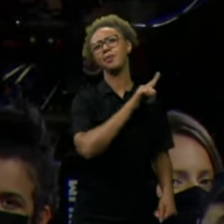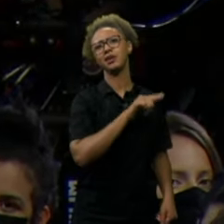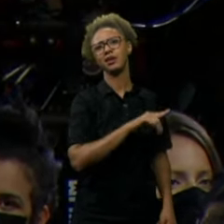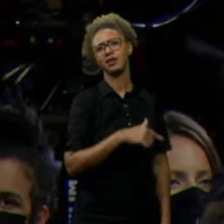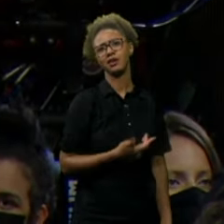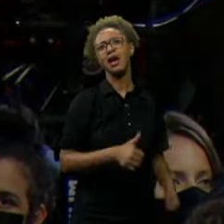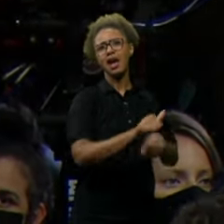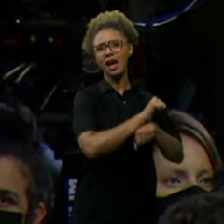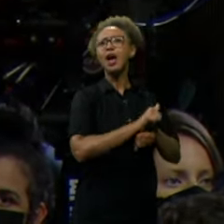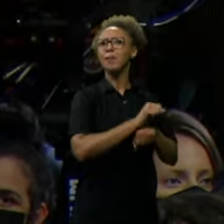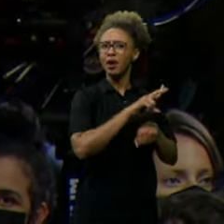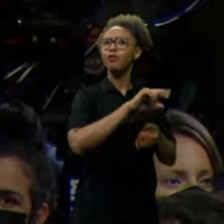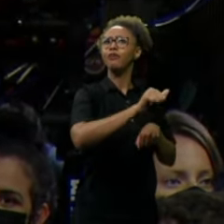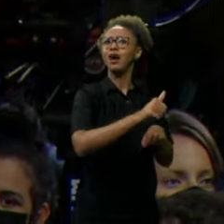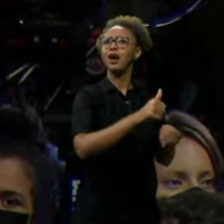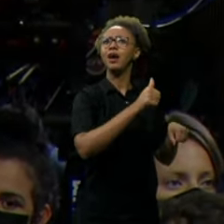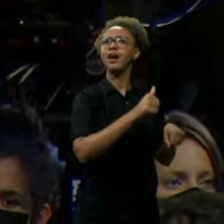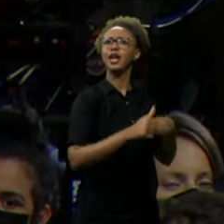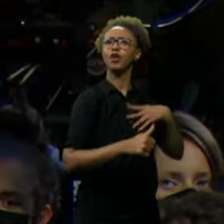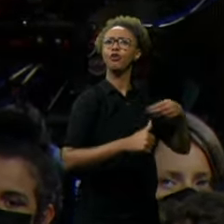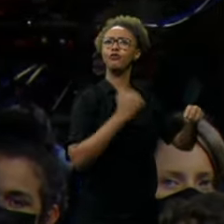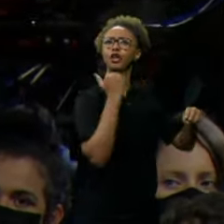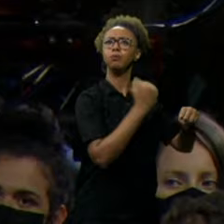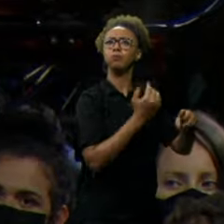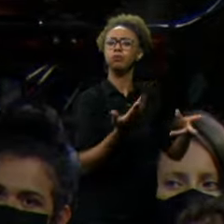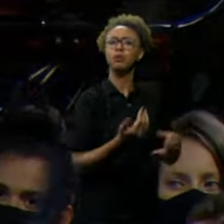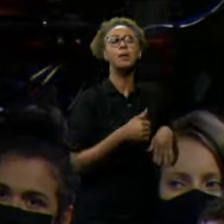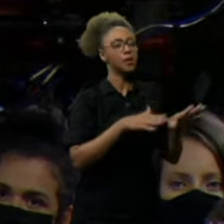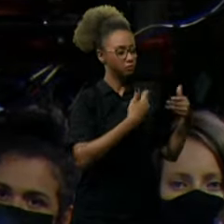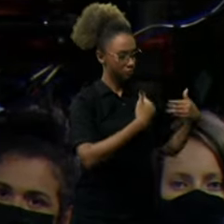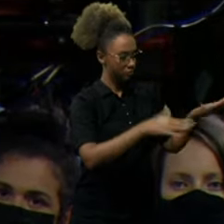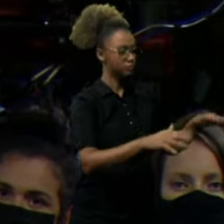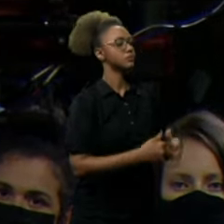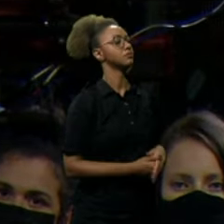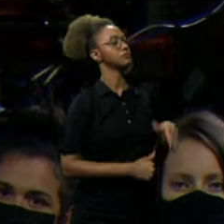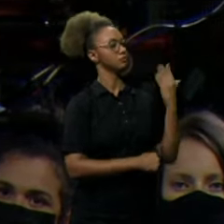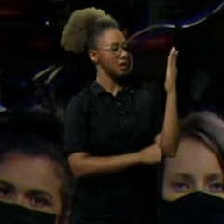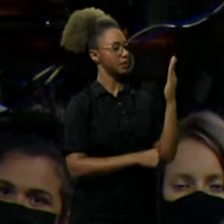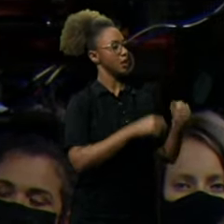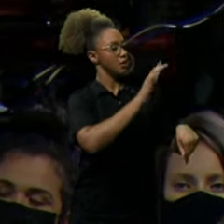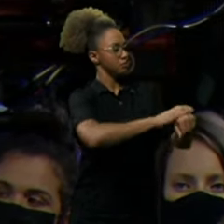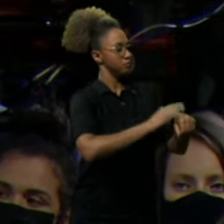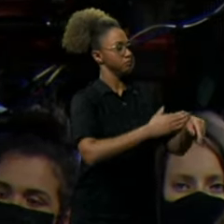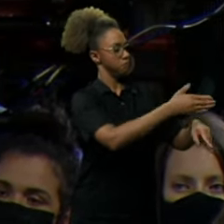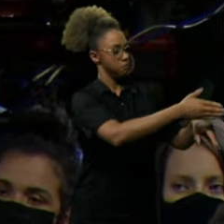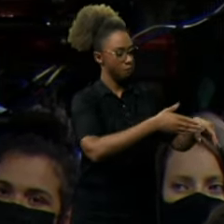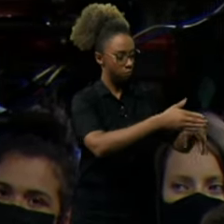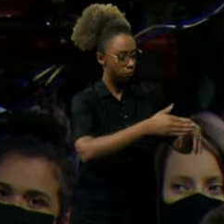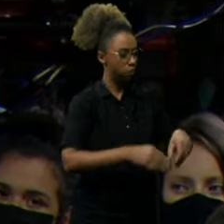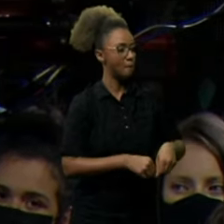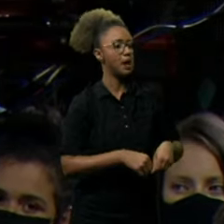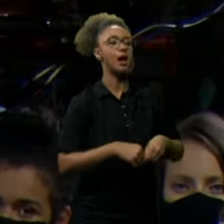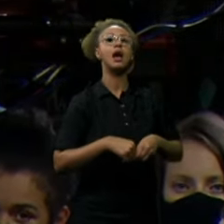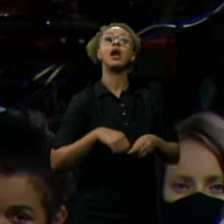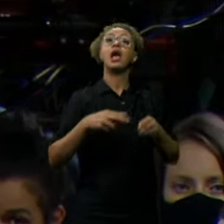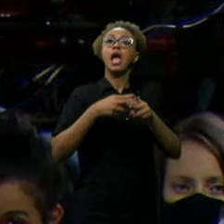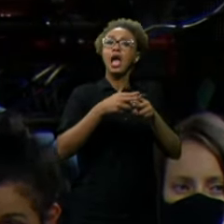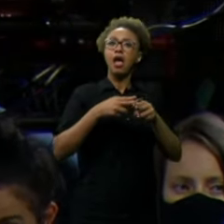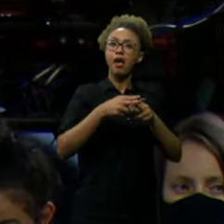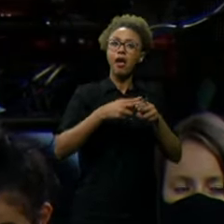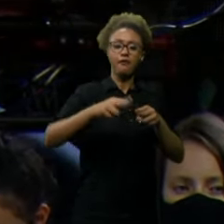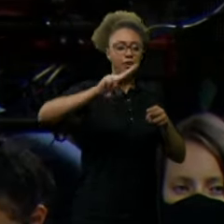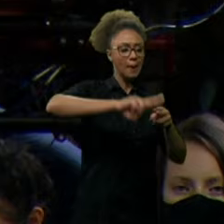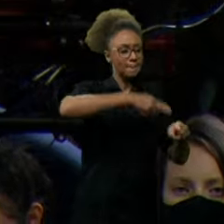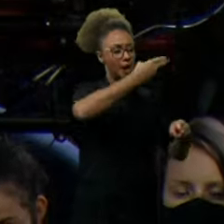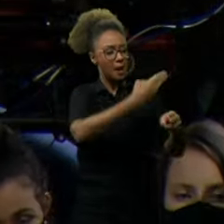quebram vai sacrificar o filho sabe não sabe mesmo assim deixa ele cortar lenha amolar portelo subiu um